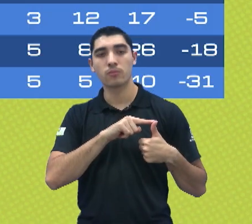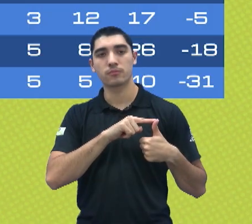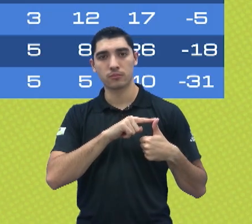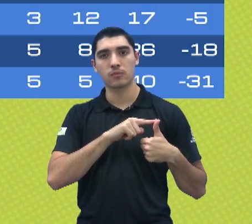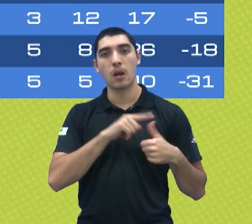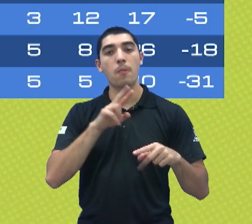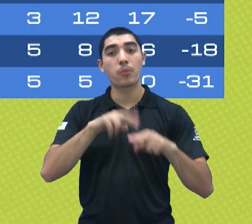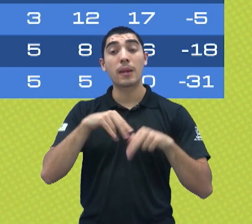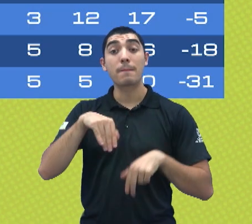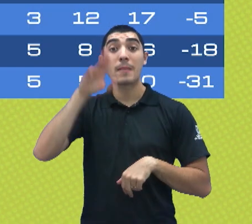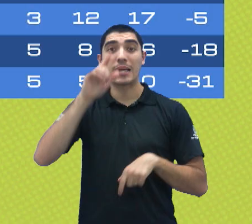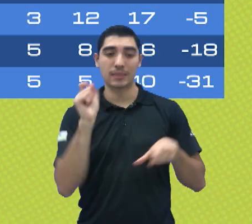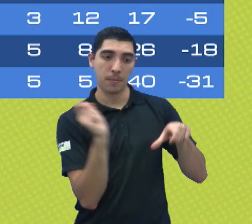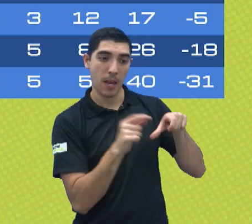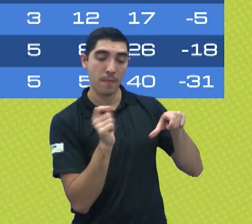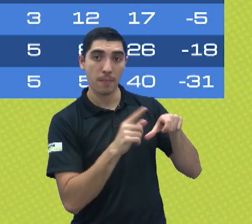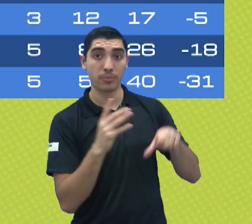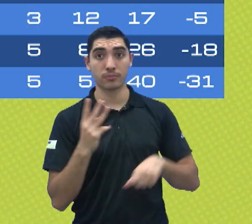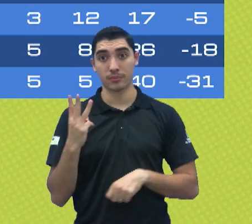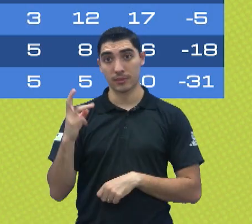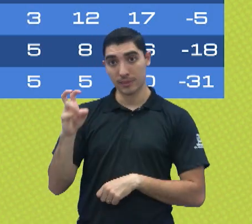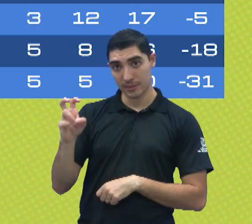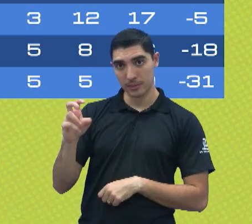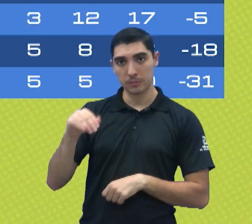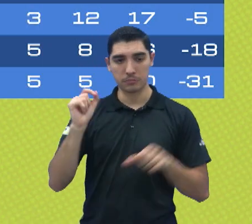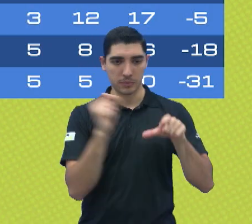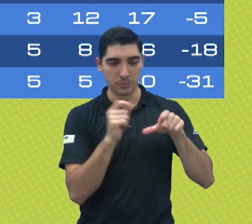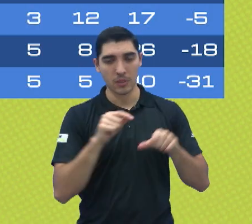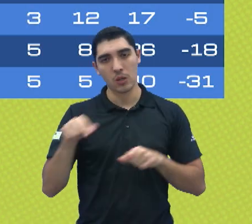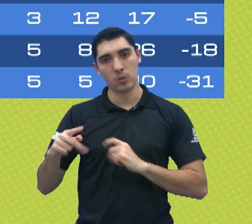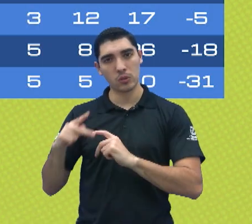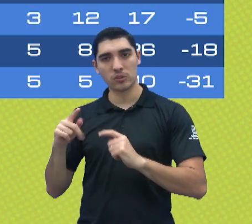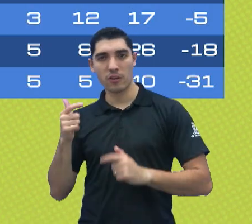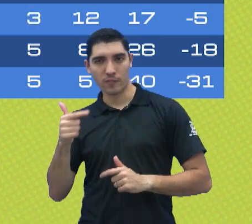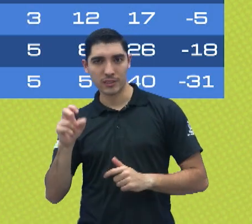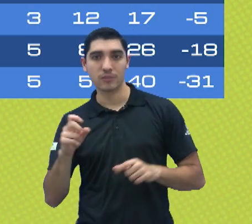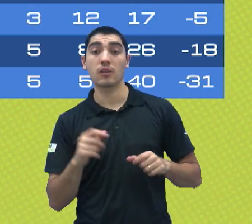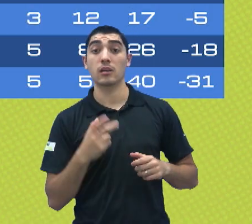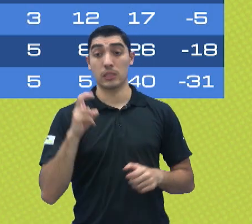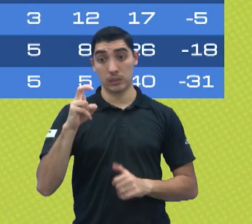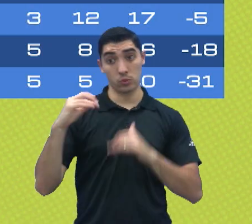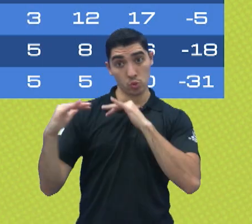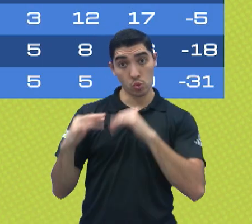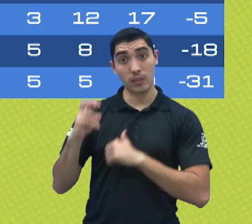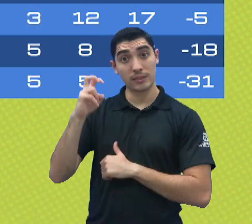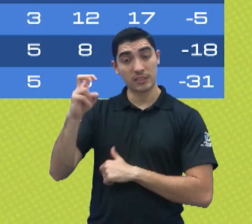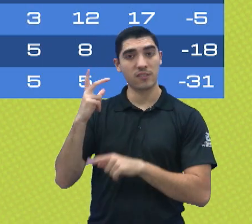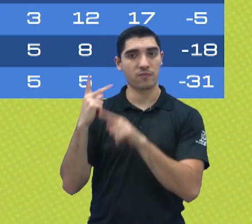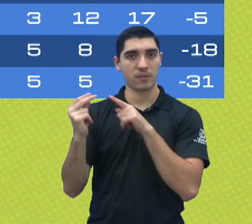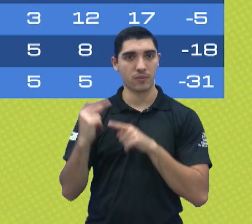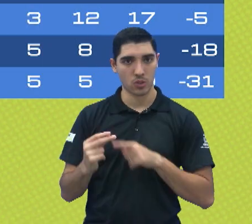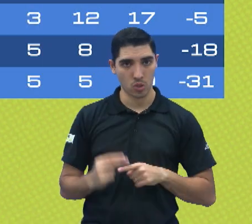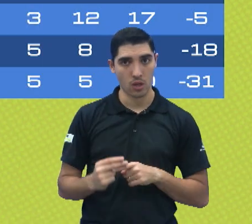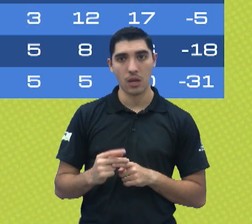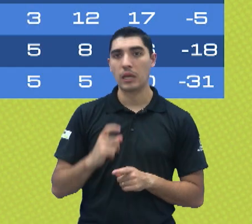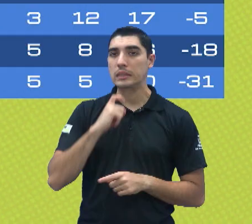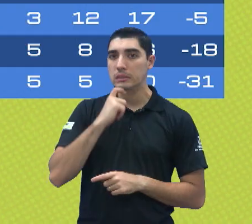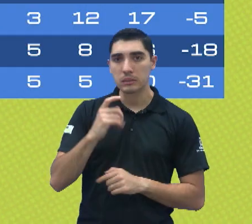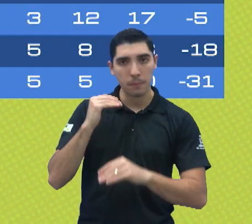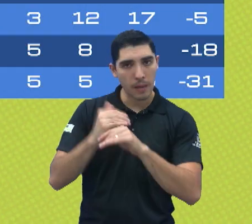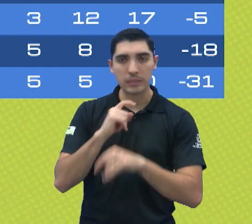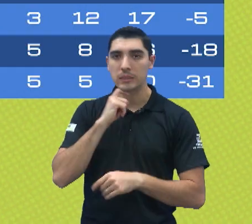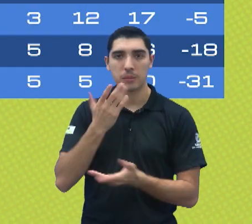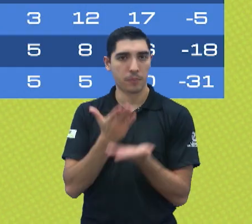saldo de gols, 35-21, mas tem uma campanha igual, 5 jogos, 5 vitórias, nenhum empate, nenhuma derrota, e mais abaixo tem Campos do Jordão,